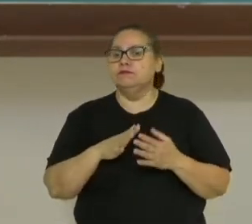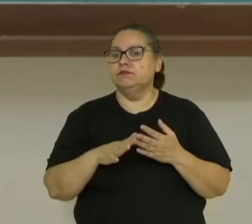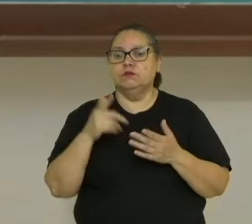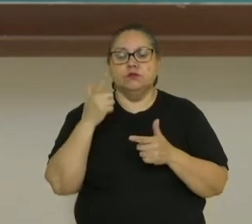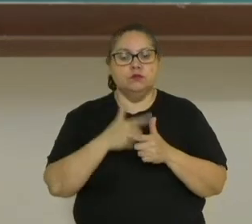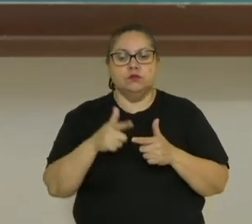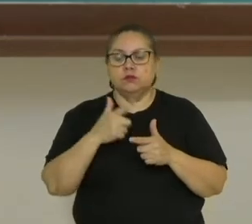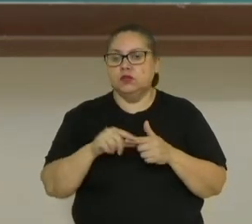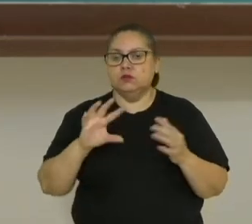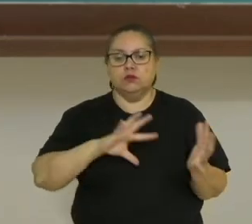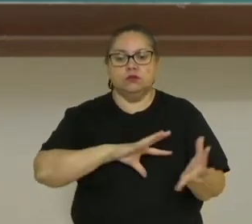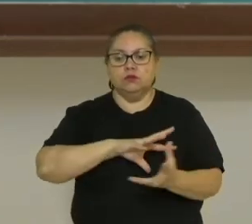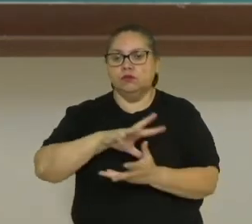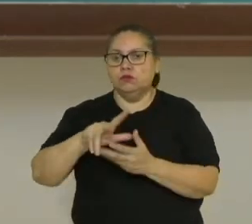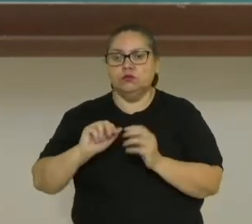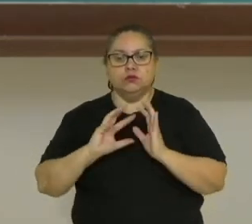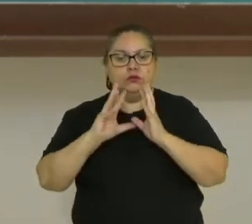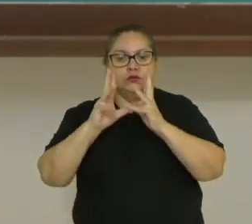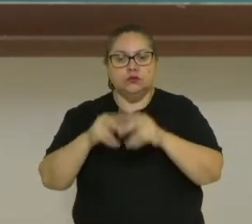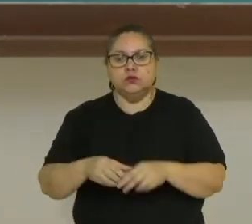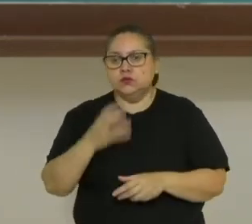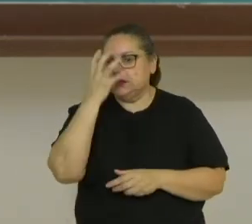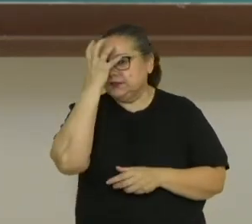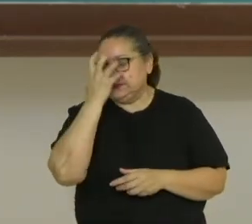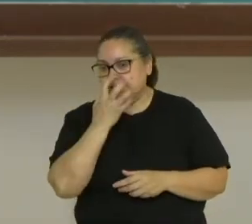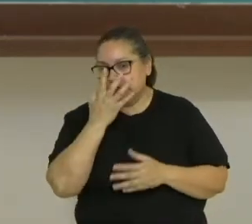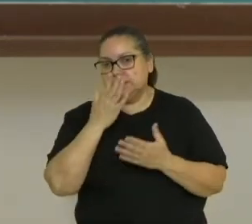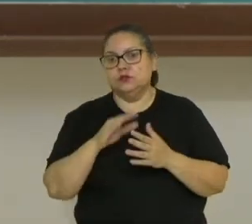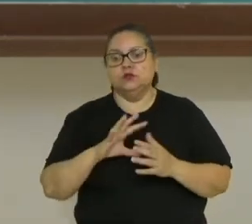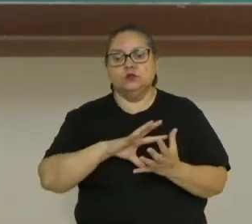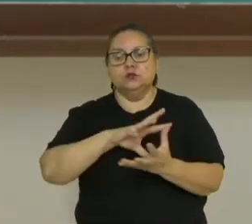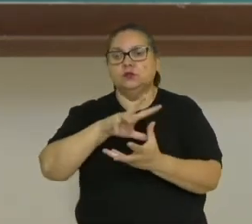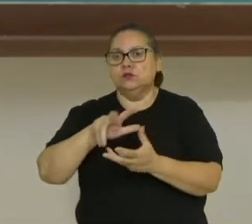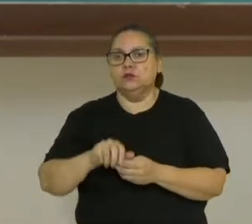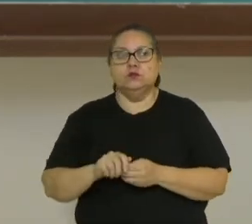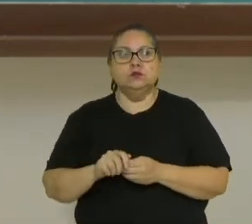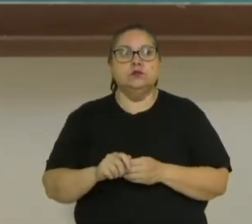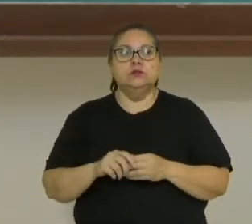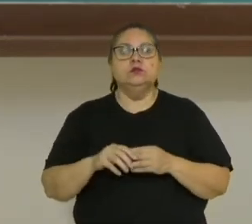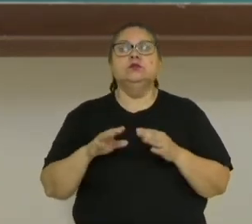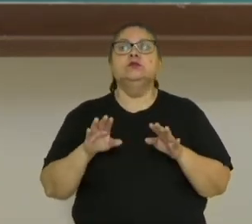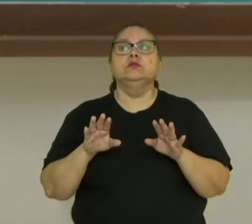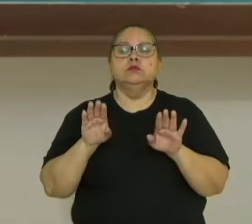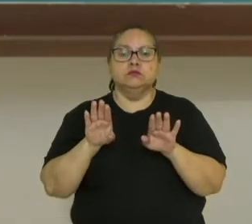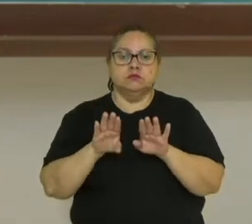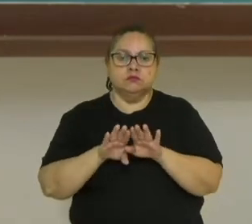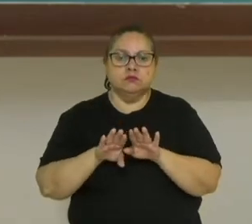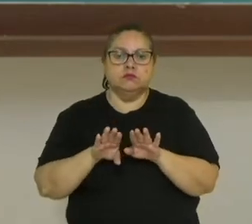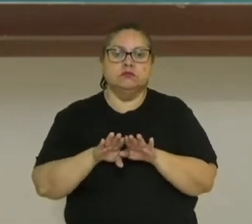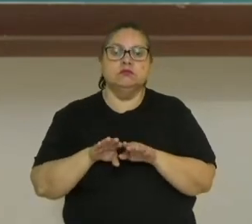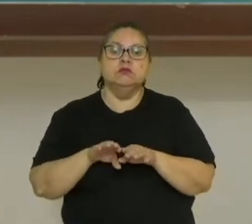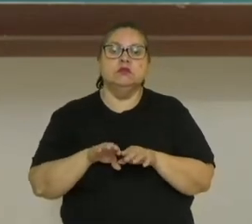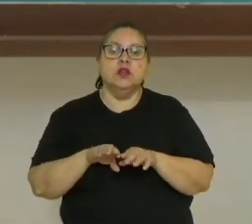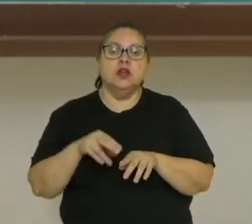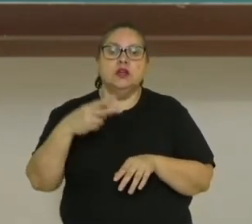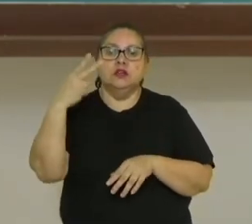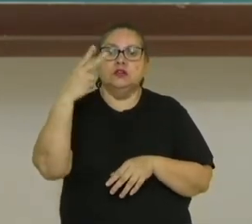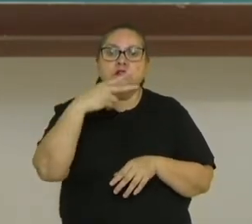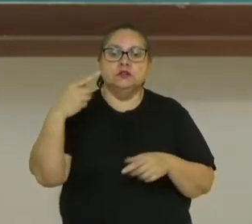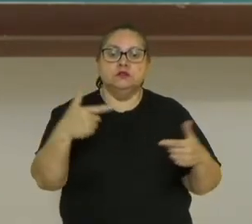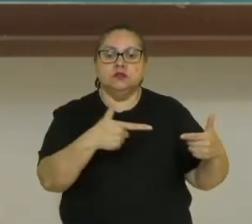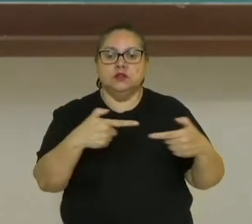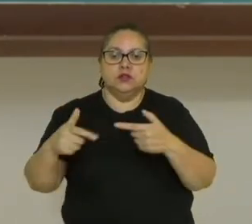mundo todo, trazendo sérias consequências para o mundo, inclusive a Segunda Guerra